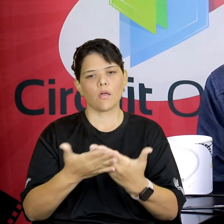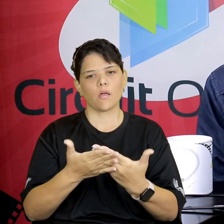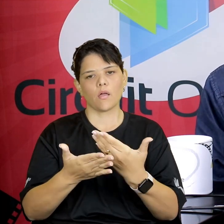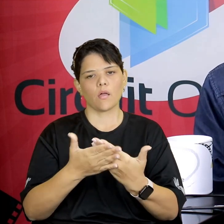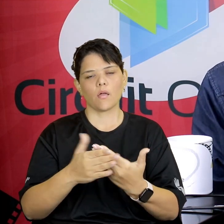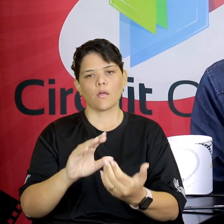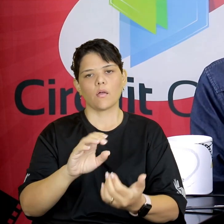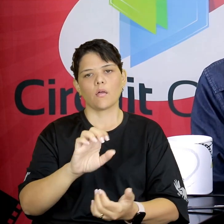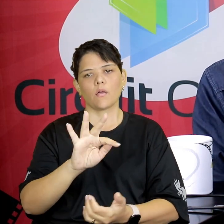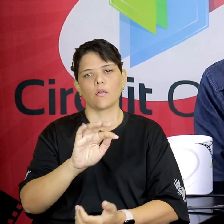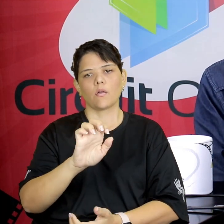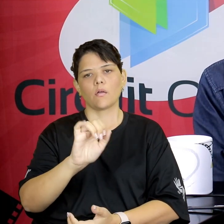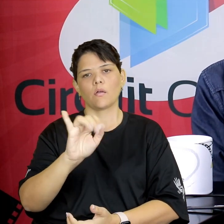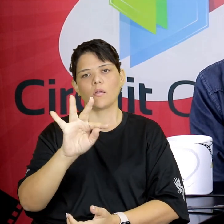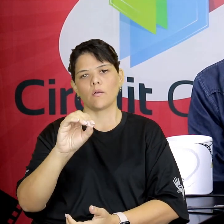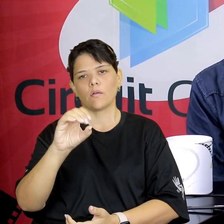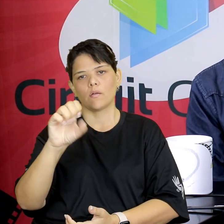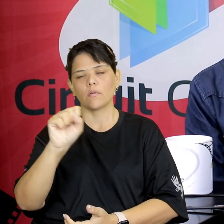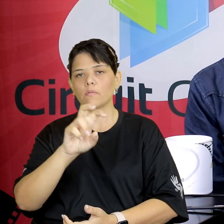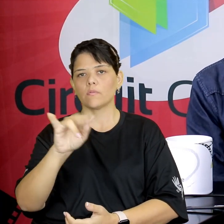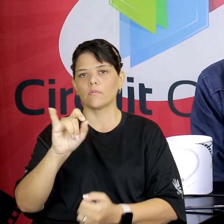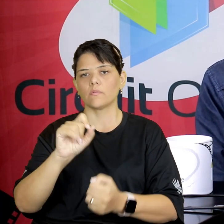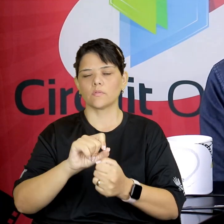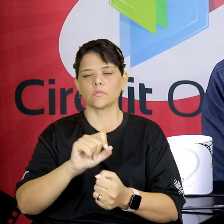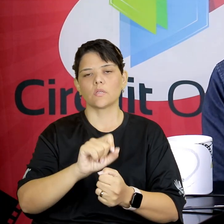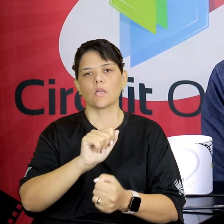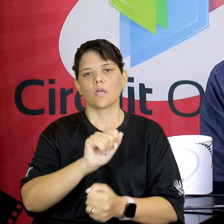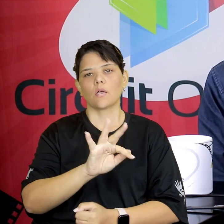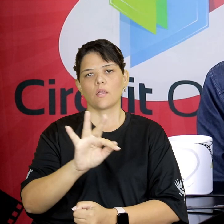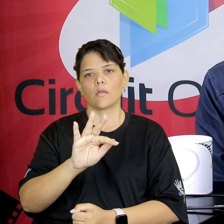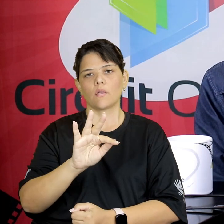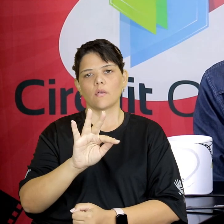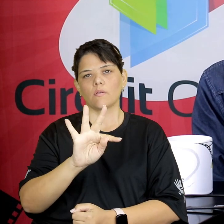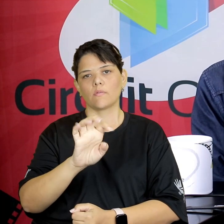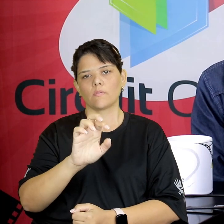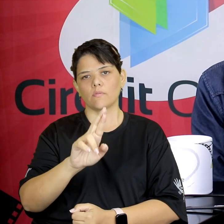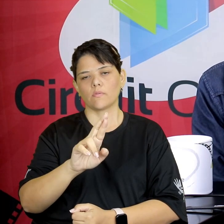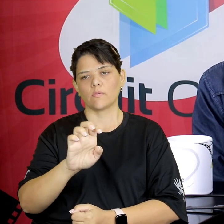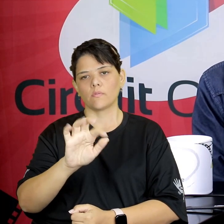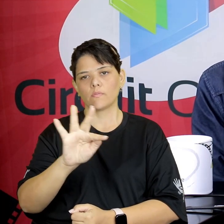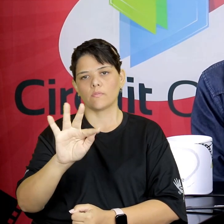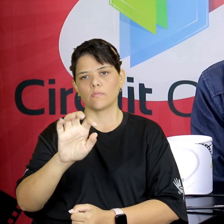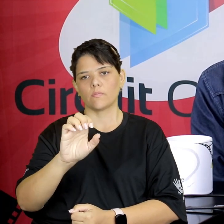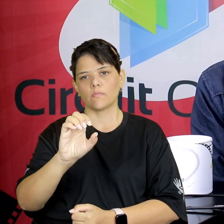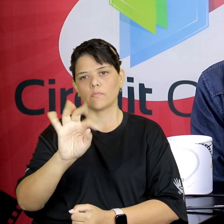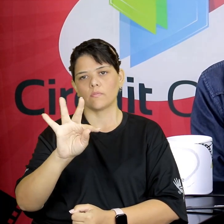tal, máscara, a gente provavelmente vai fazer After Effects, Premiere.